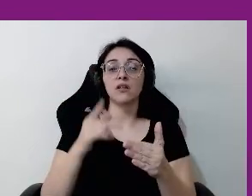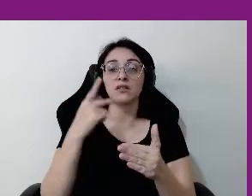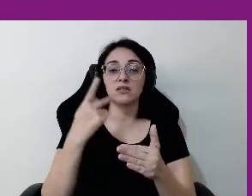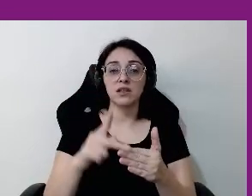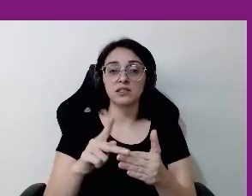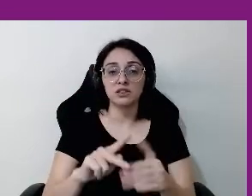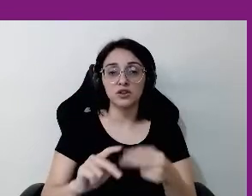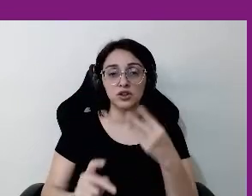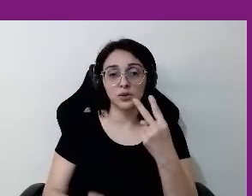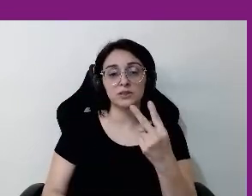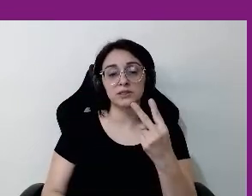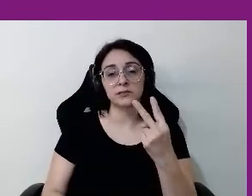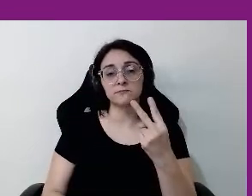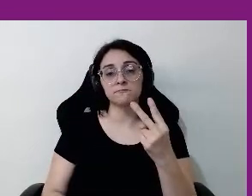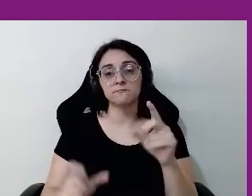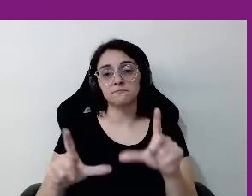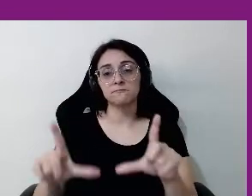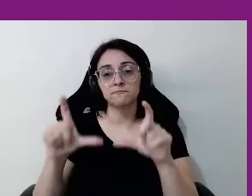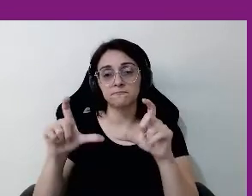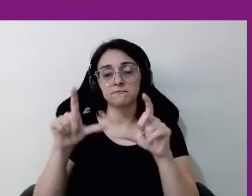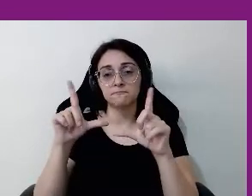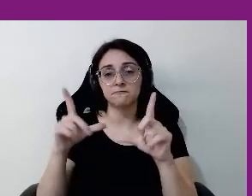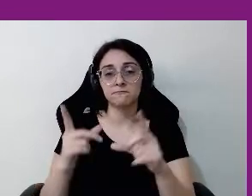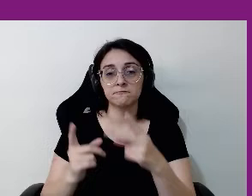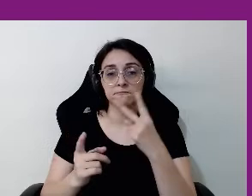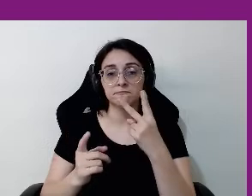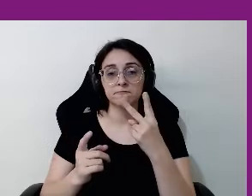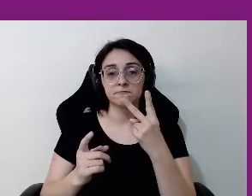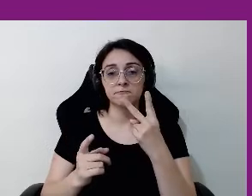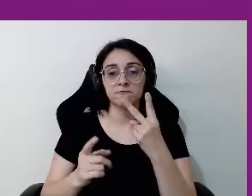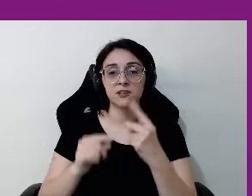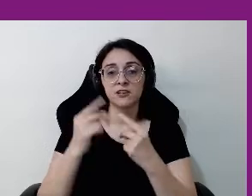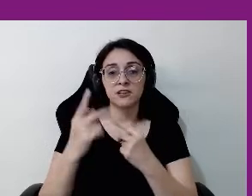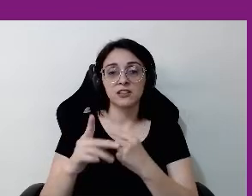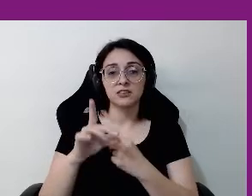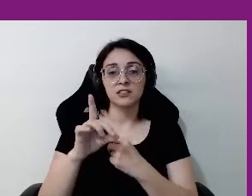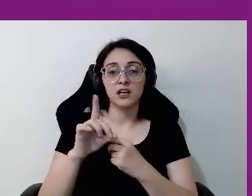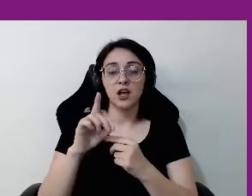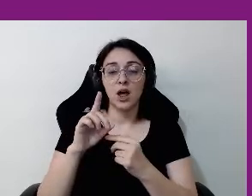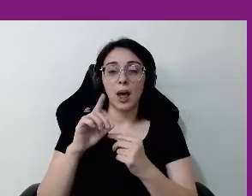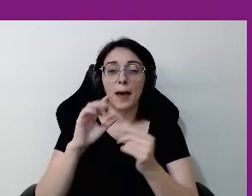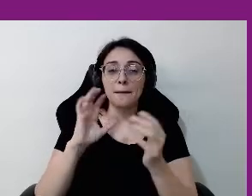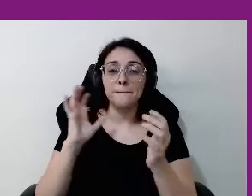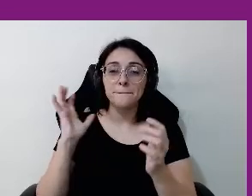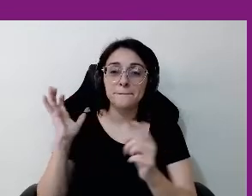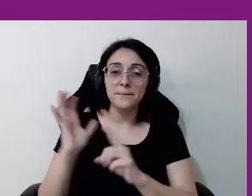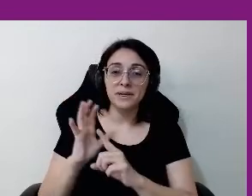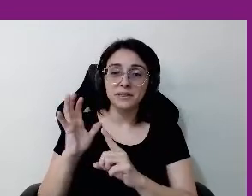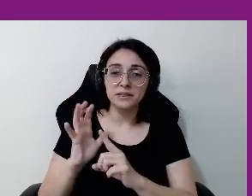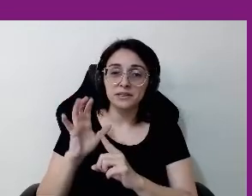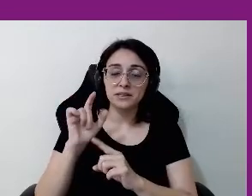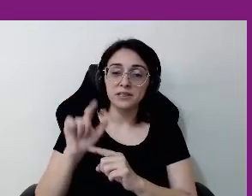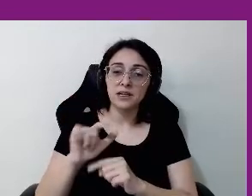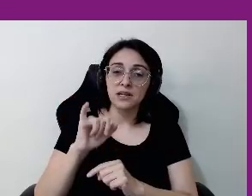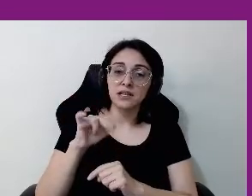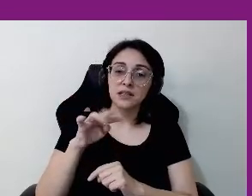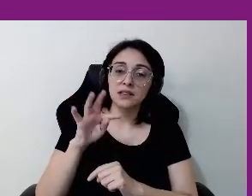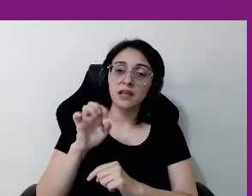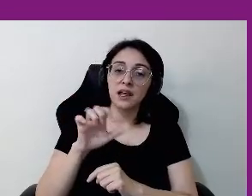figura 2. Aqui nós vemos que o driving pressure cai com o uso do